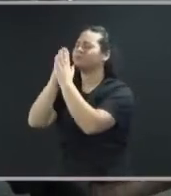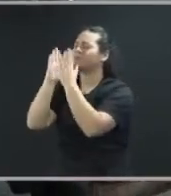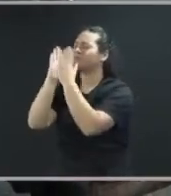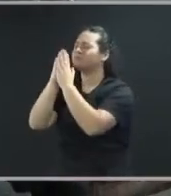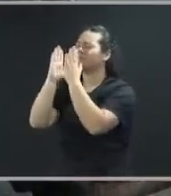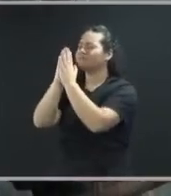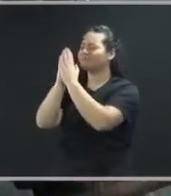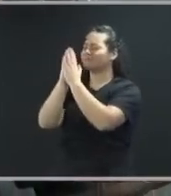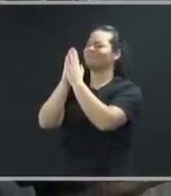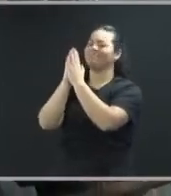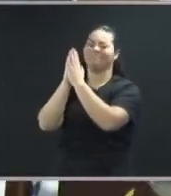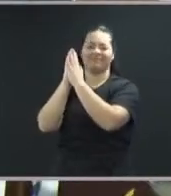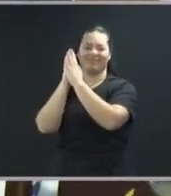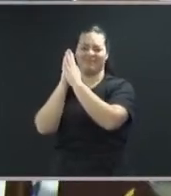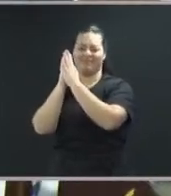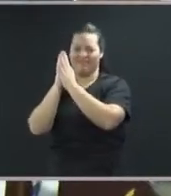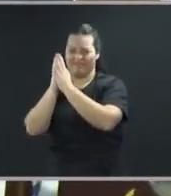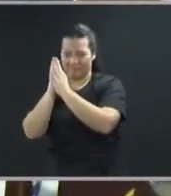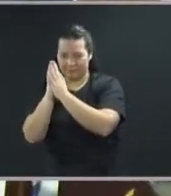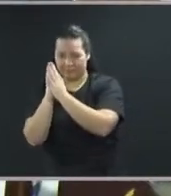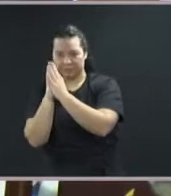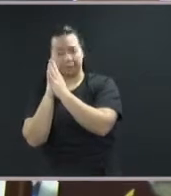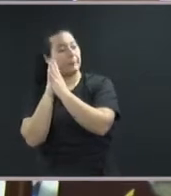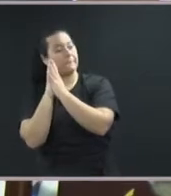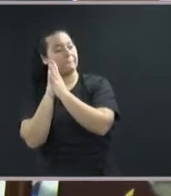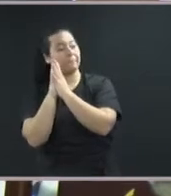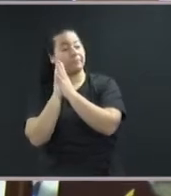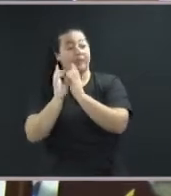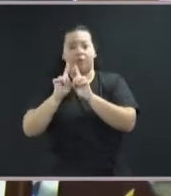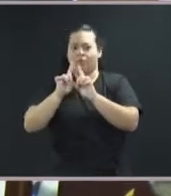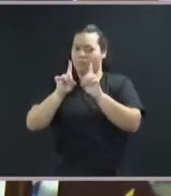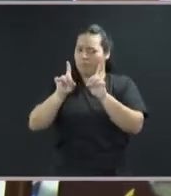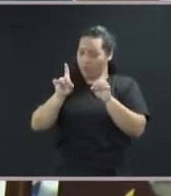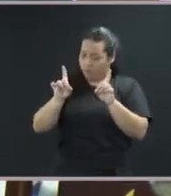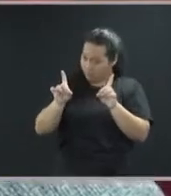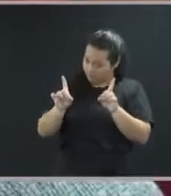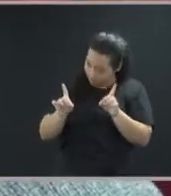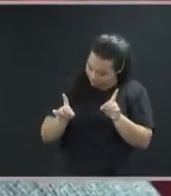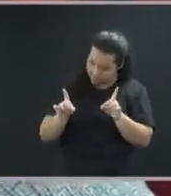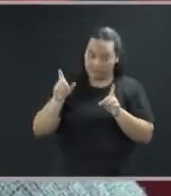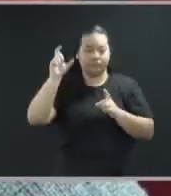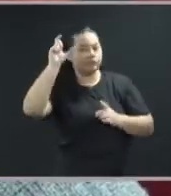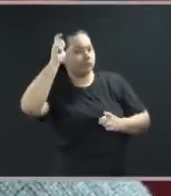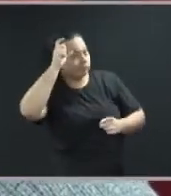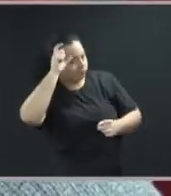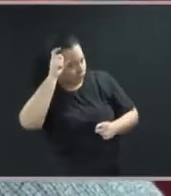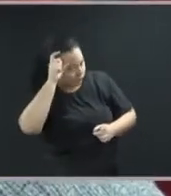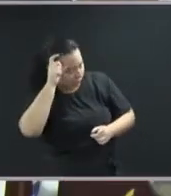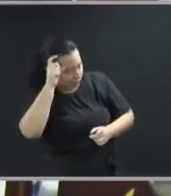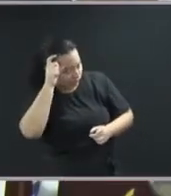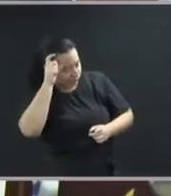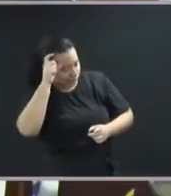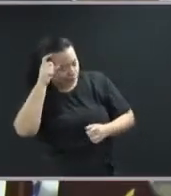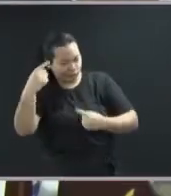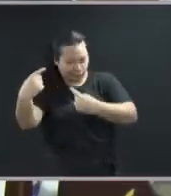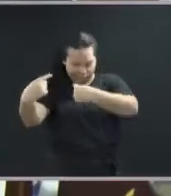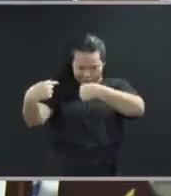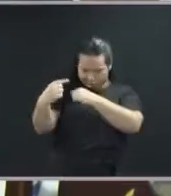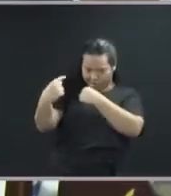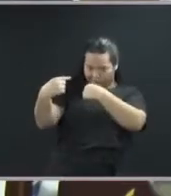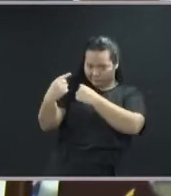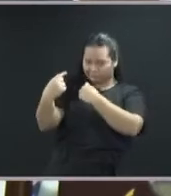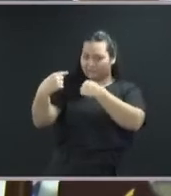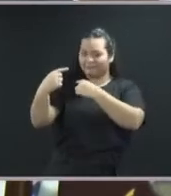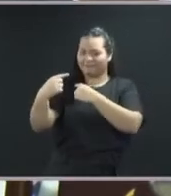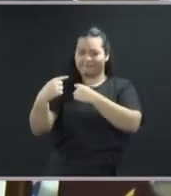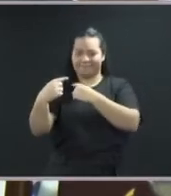Ninguém segura, meu irmão. Mas o inimigo de nossas almas quer nos convencer e